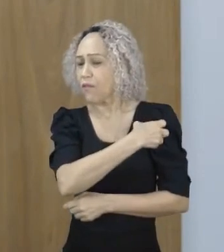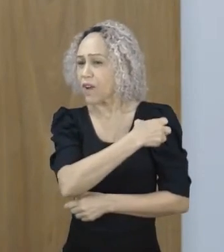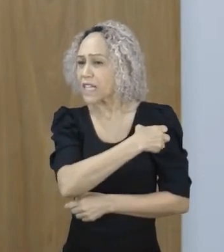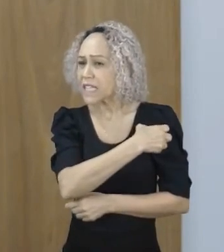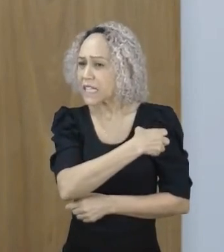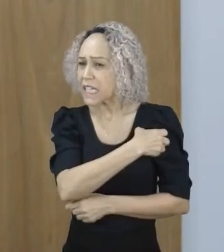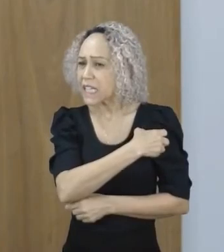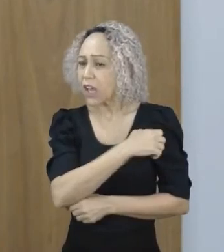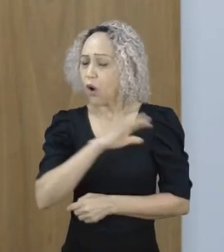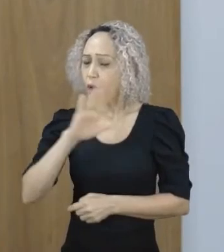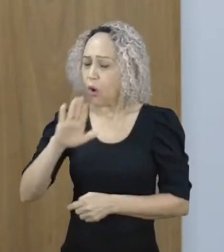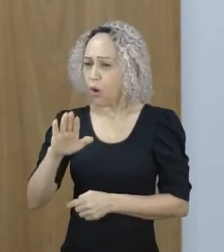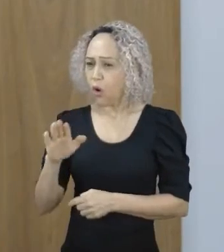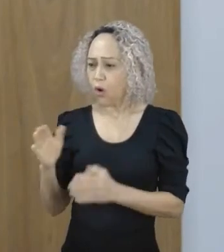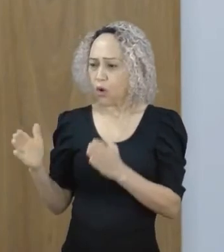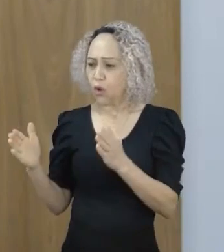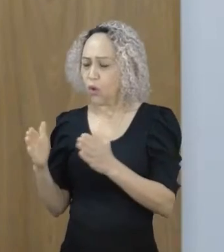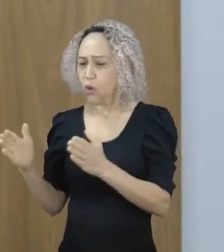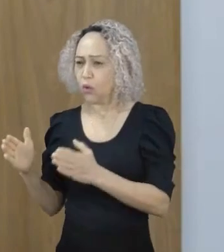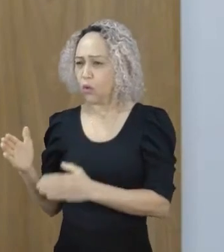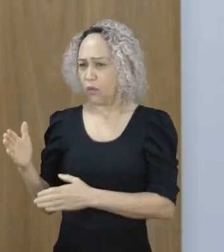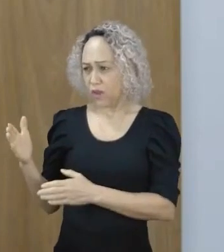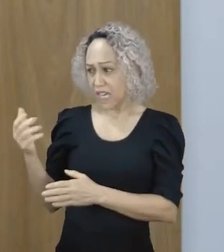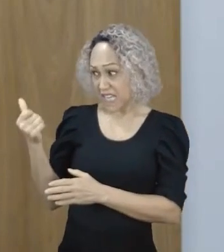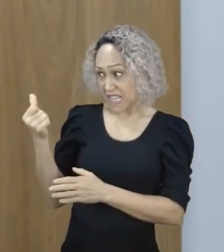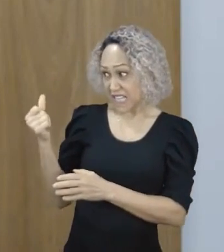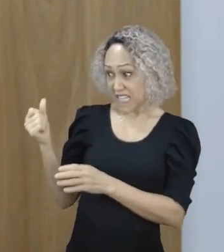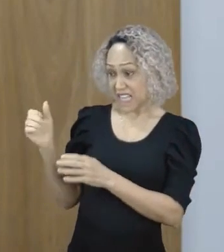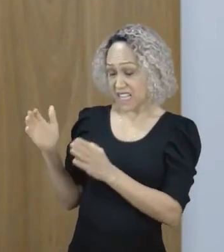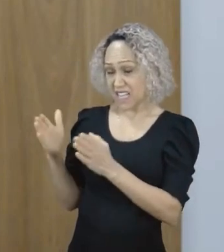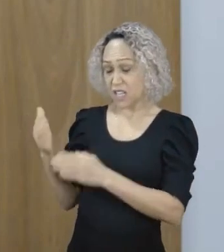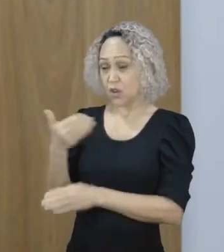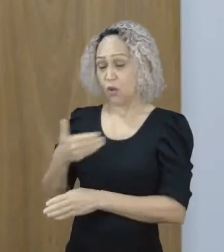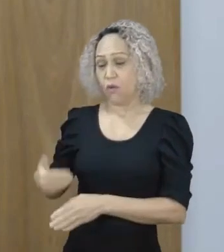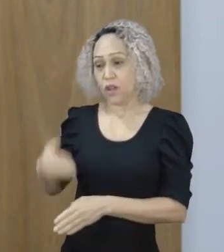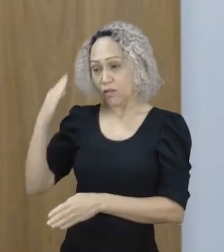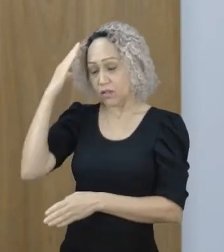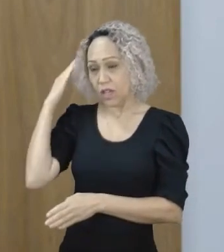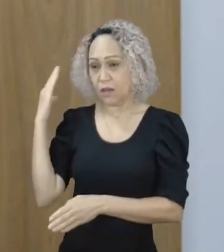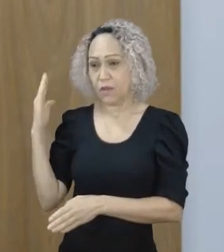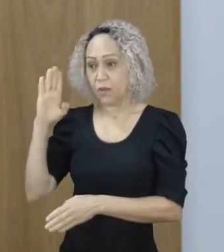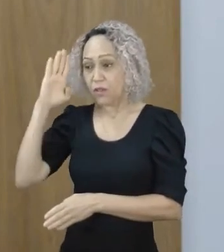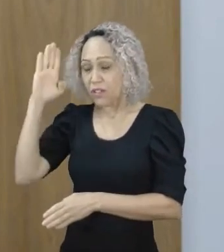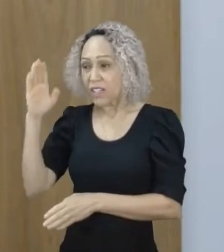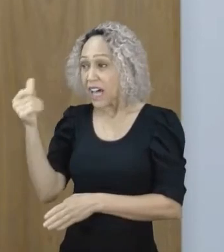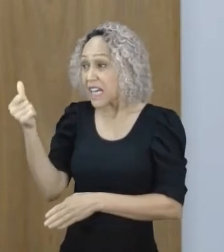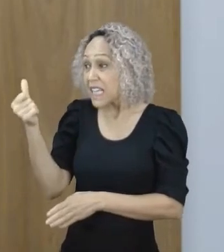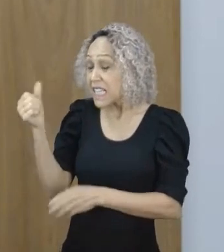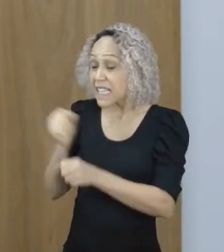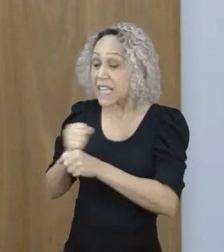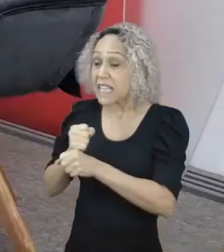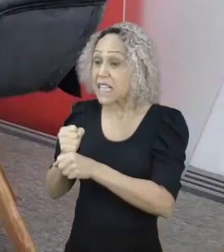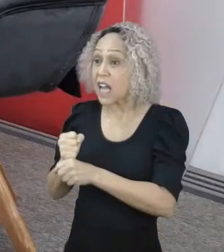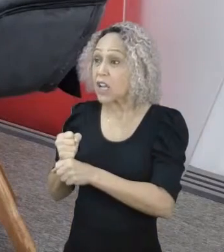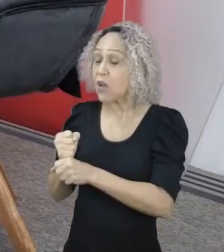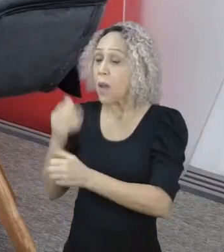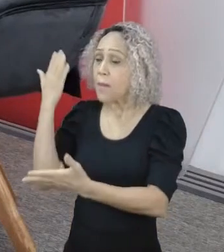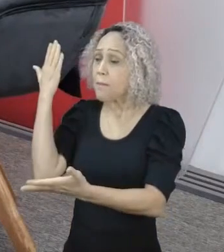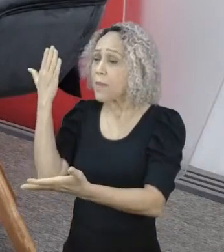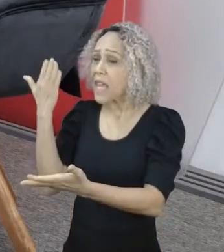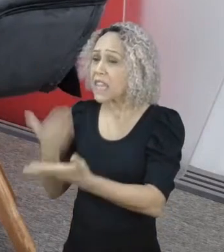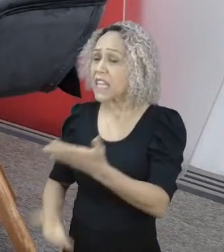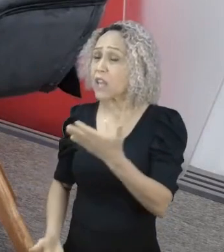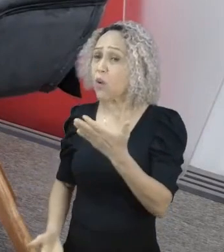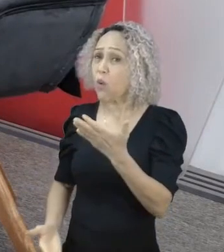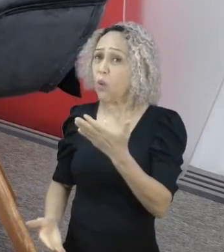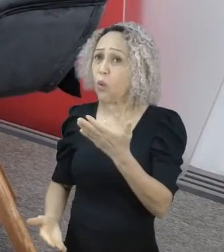à década de 90. Eu era médico nos anos 90, sempre trabalhei em saúde pública, era médico sanitarista na